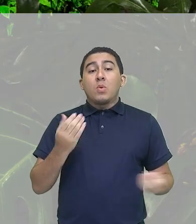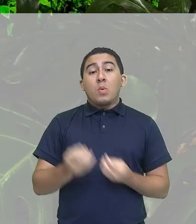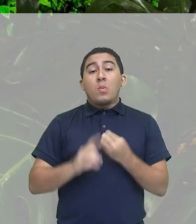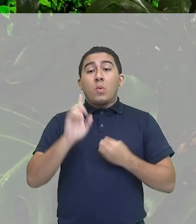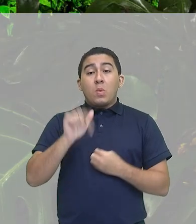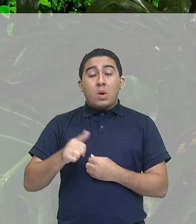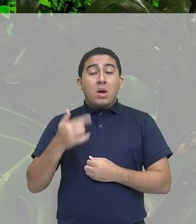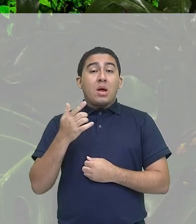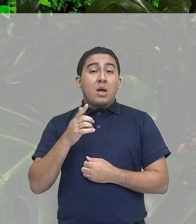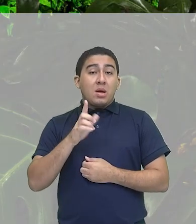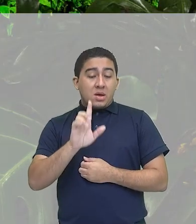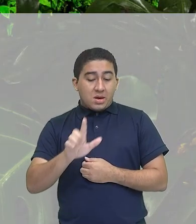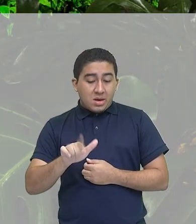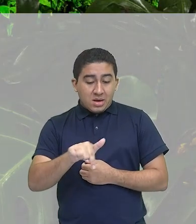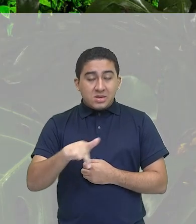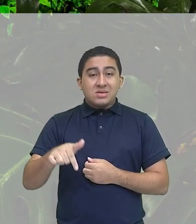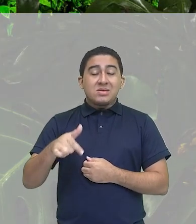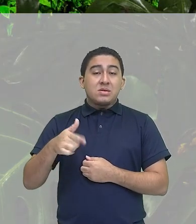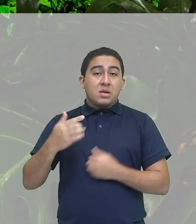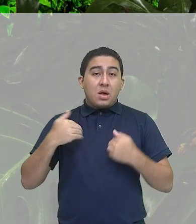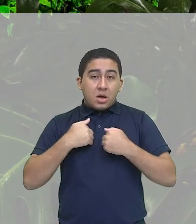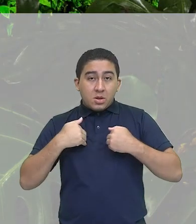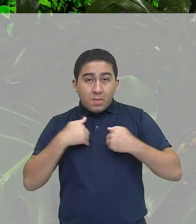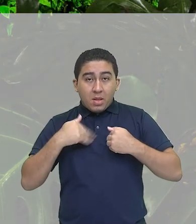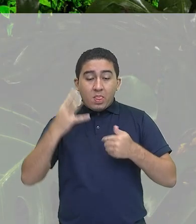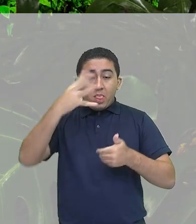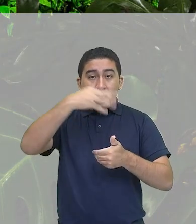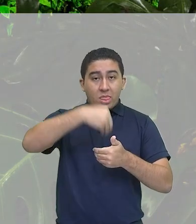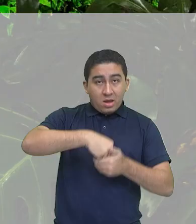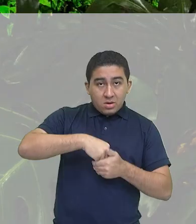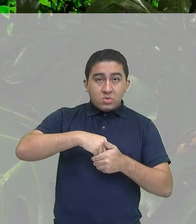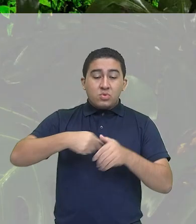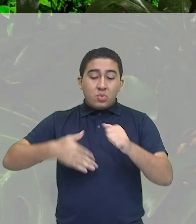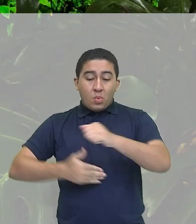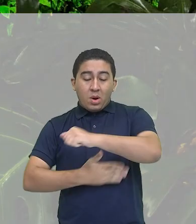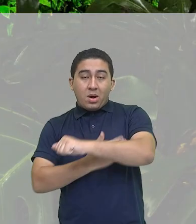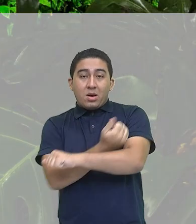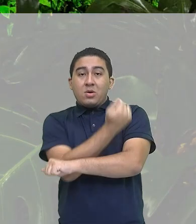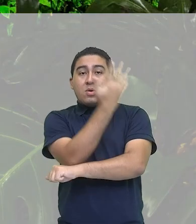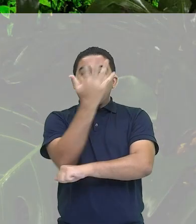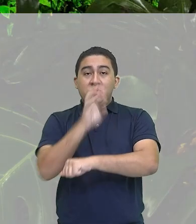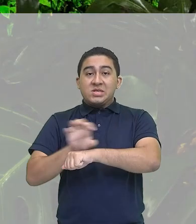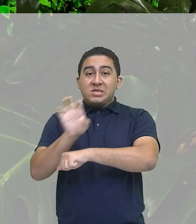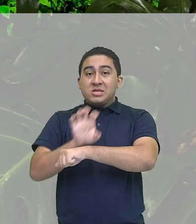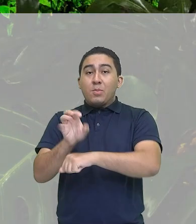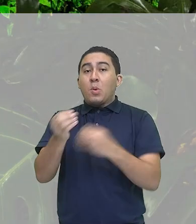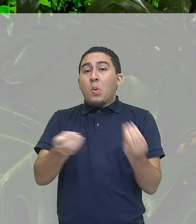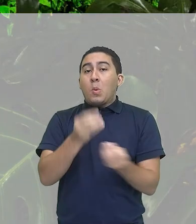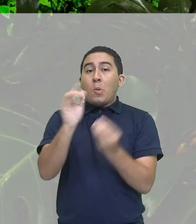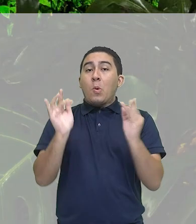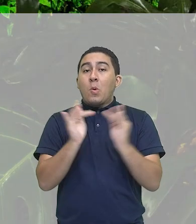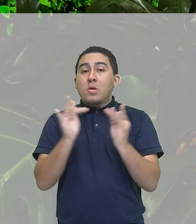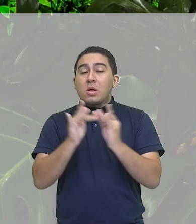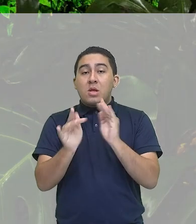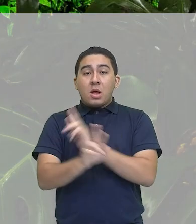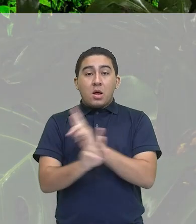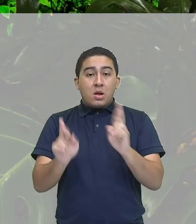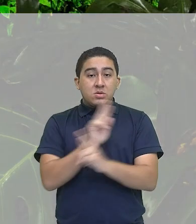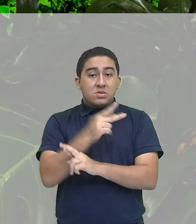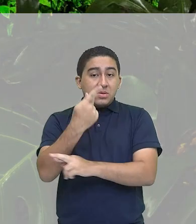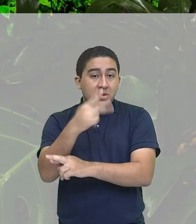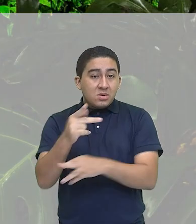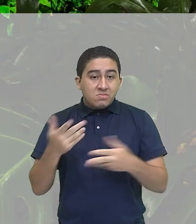é a alimentação dos animais nos ecossistemas? Como é que eles interagem entre si? E aí nós já